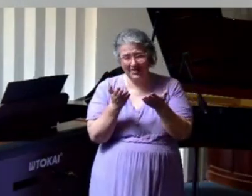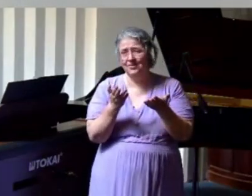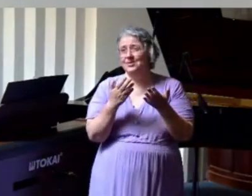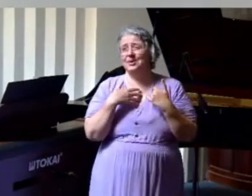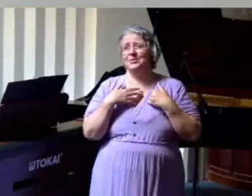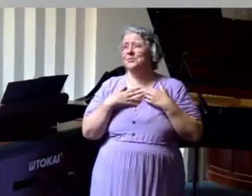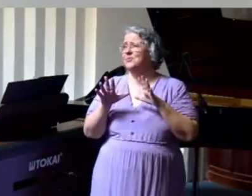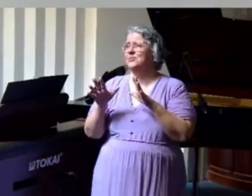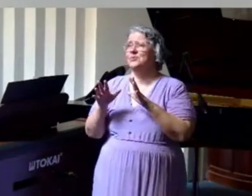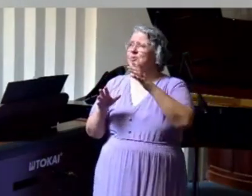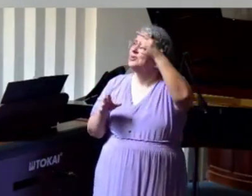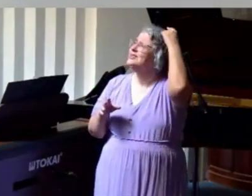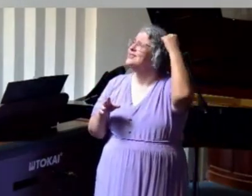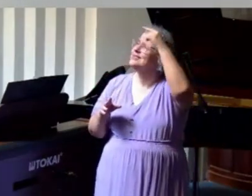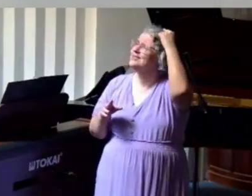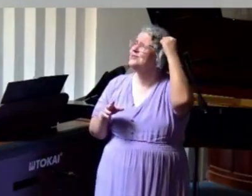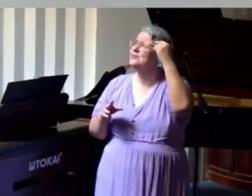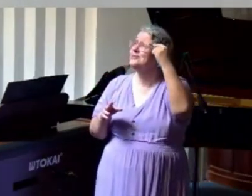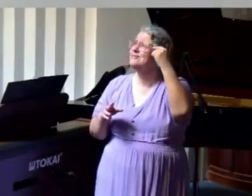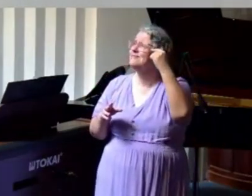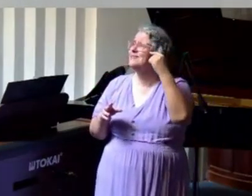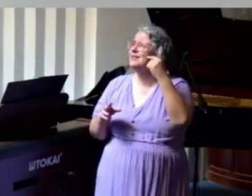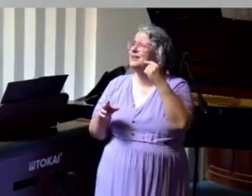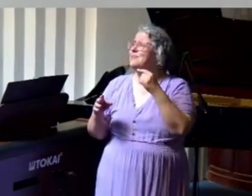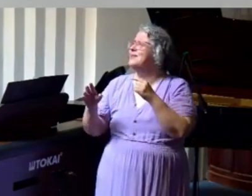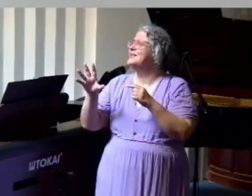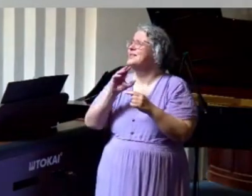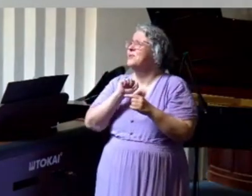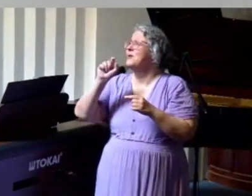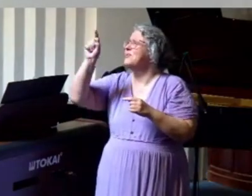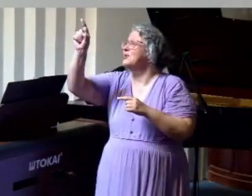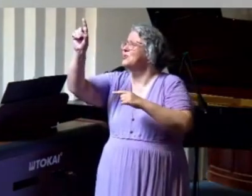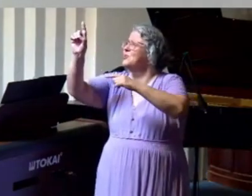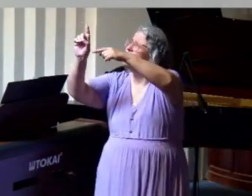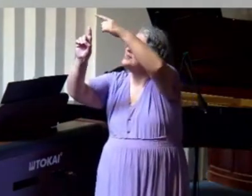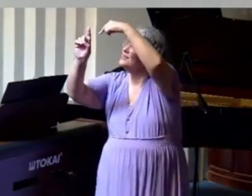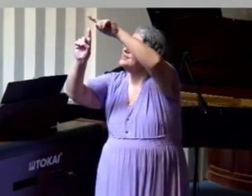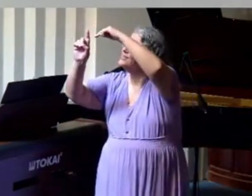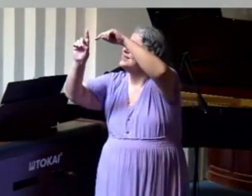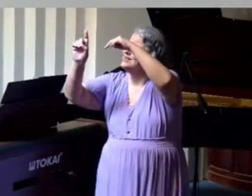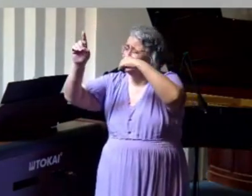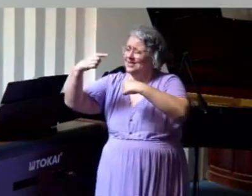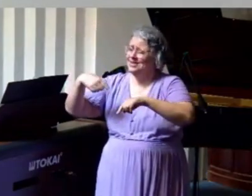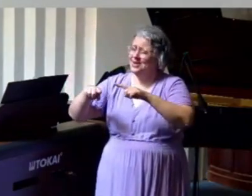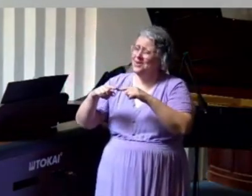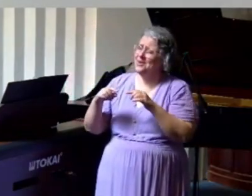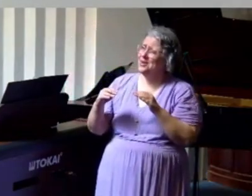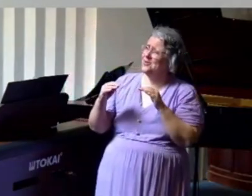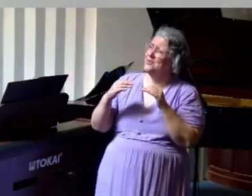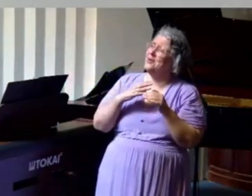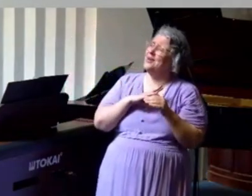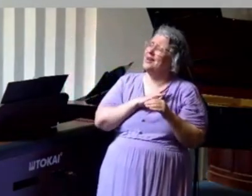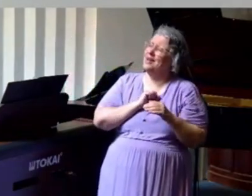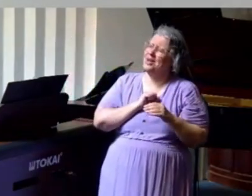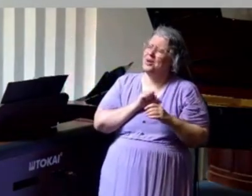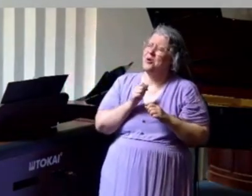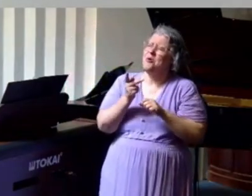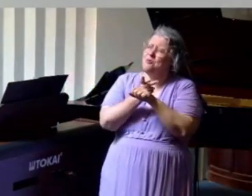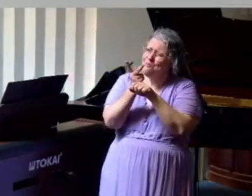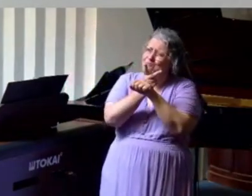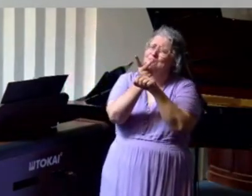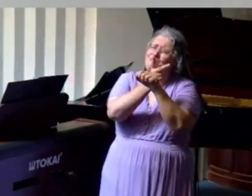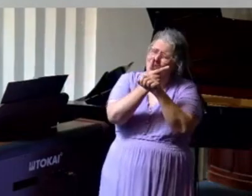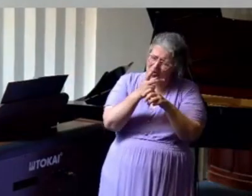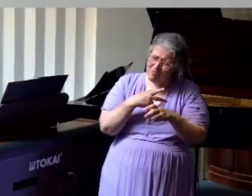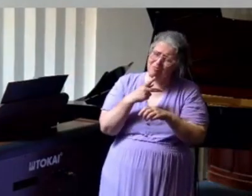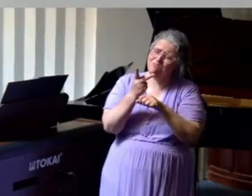Eu busco a tua santidade. Eu clamo por ser mais santo do que eu sou. Então, Edwards parece mostrar que